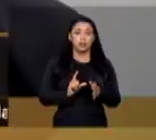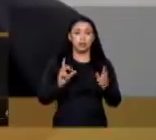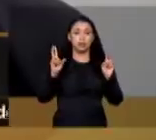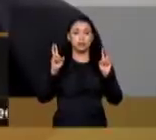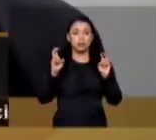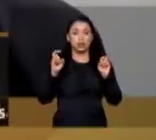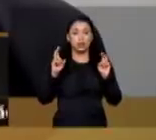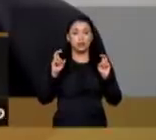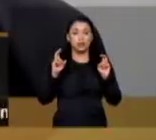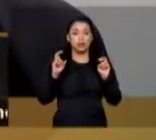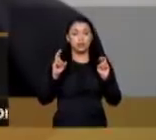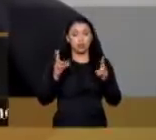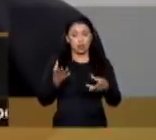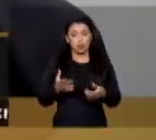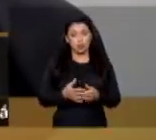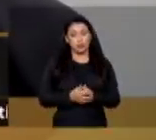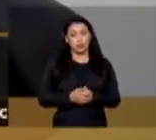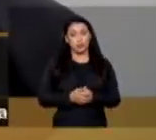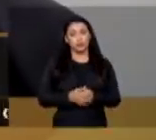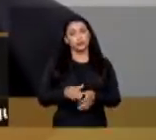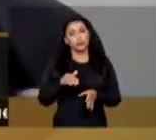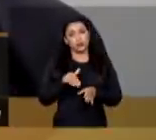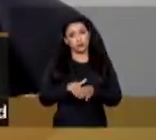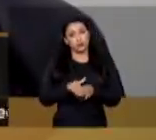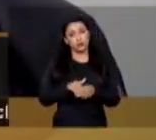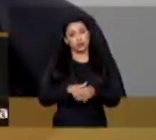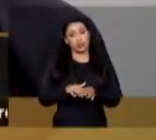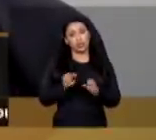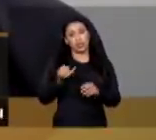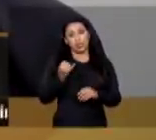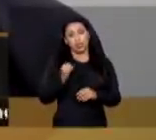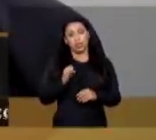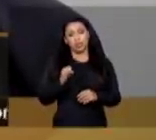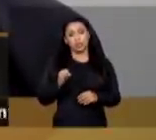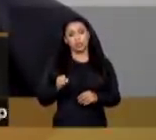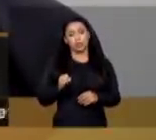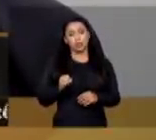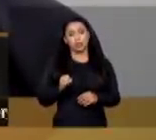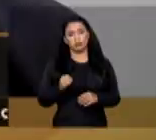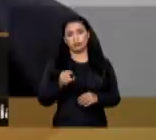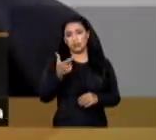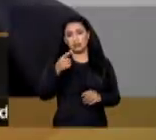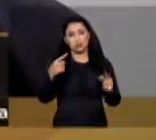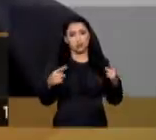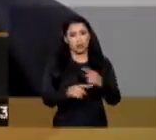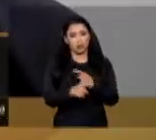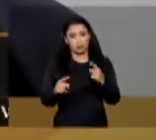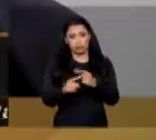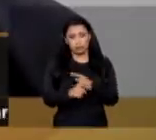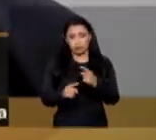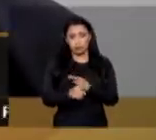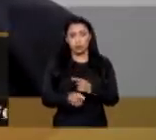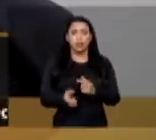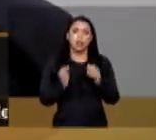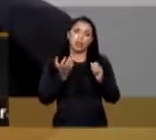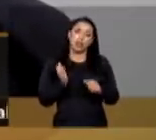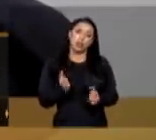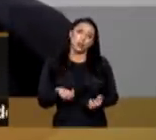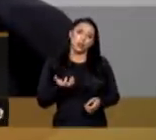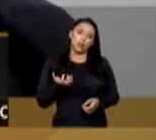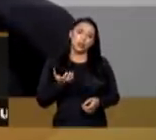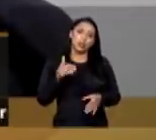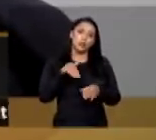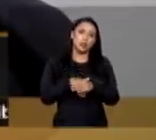essa temática. Ministro Gilmar Mendes. Se não houver nenhuma objeção, eu gostaria de poder